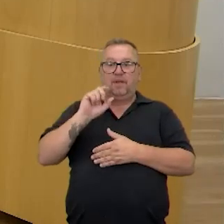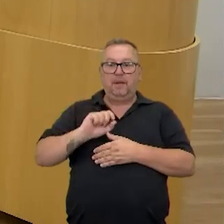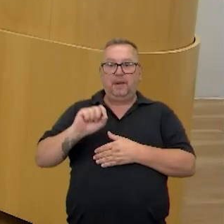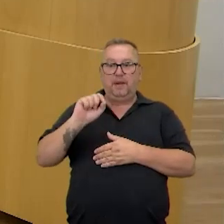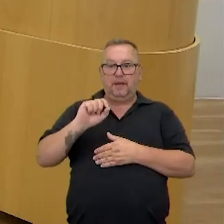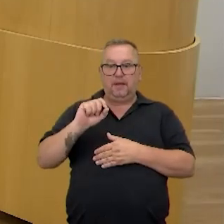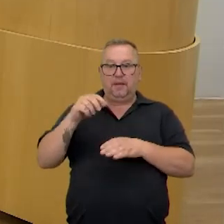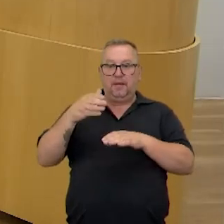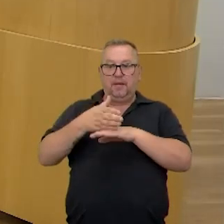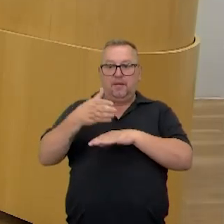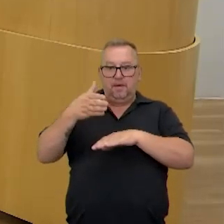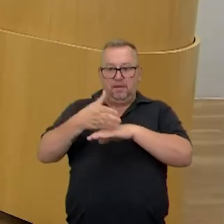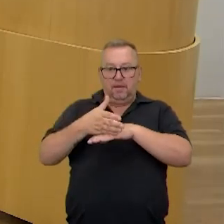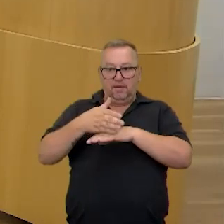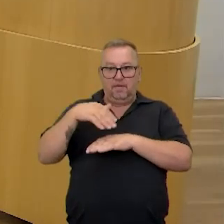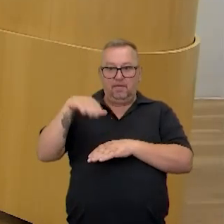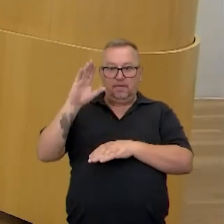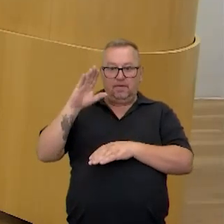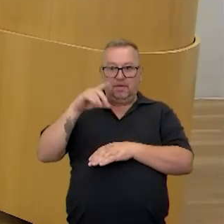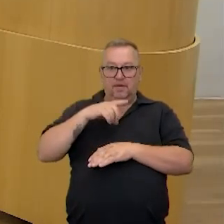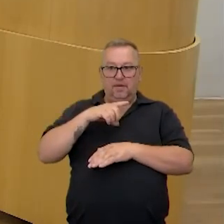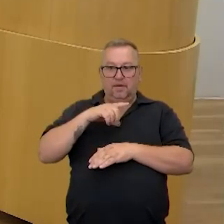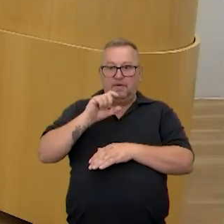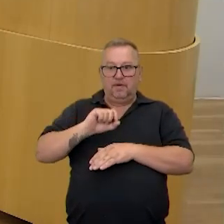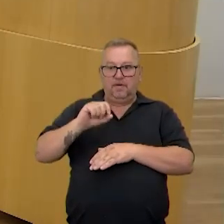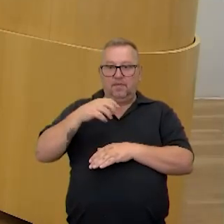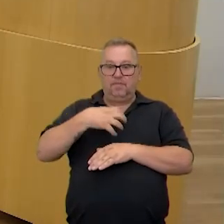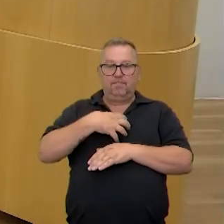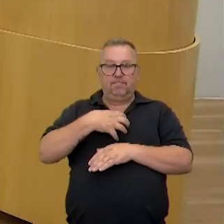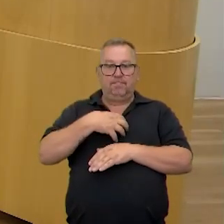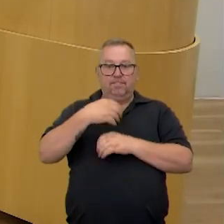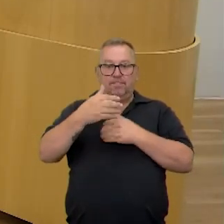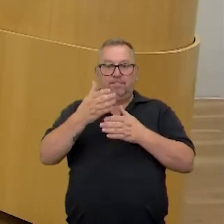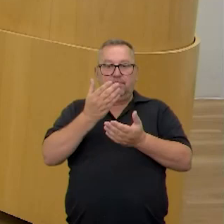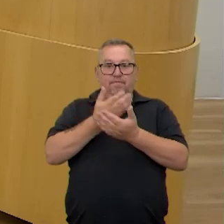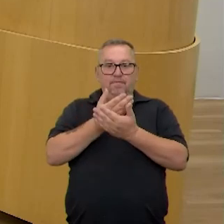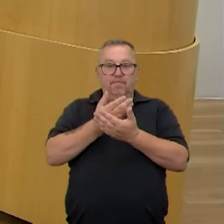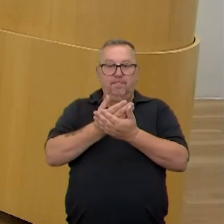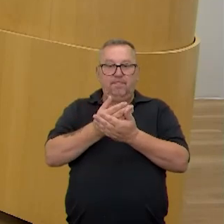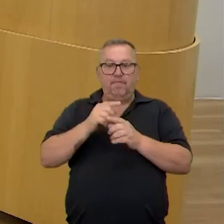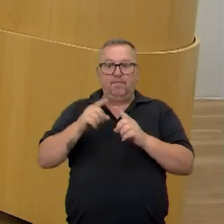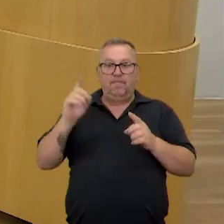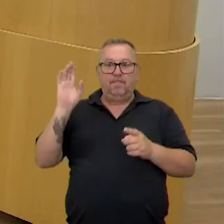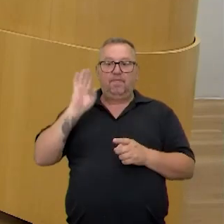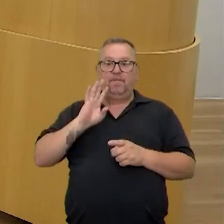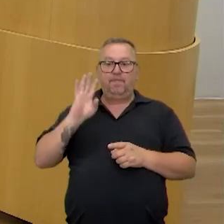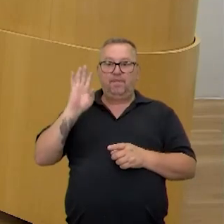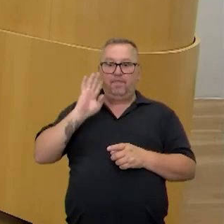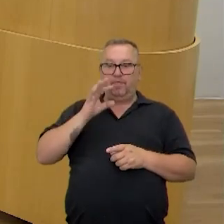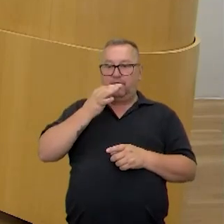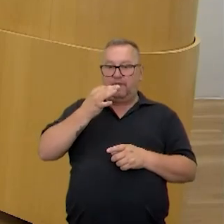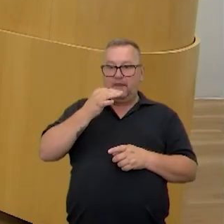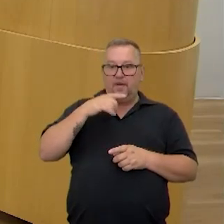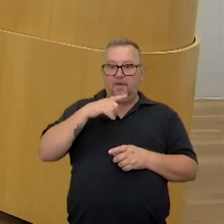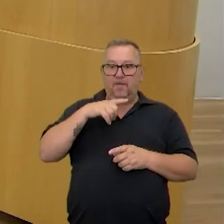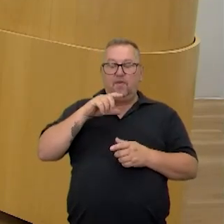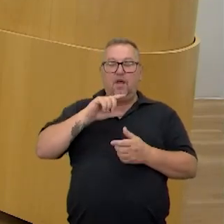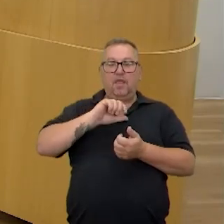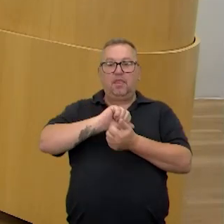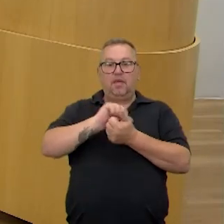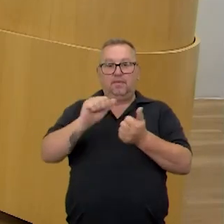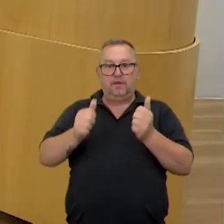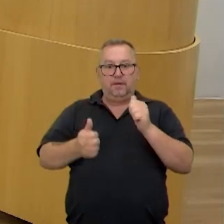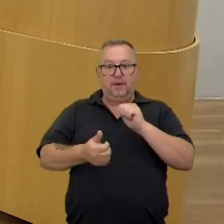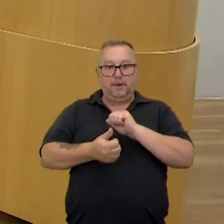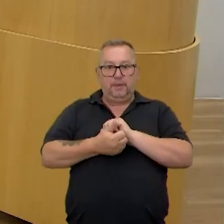se eles participassem mais, já seria um ambiente tipo sala de aula, né? Uhum. Mas é legal. Eu acho que mais é questão de adaptação, né? A